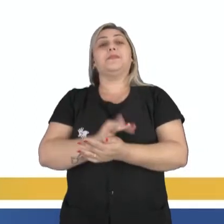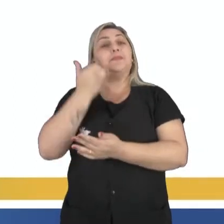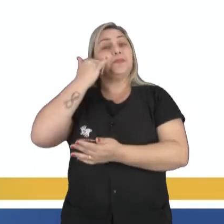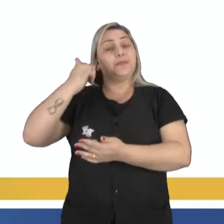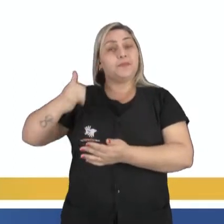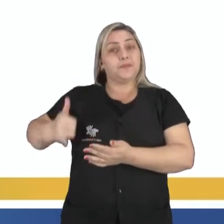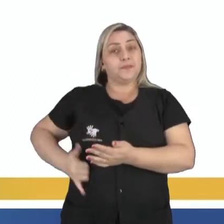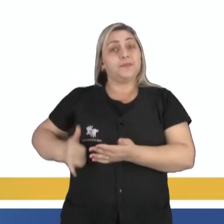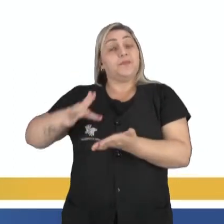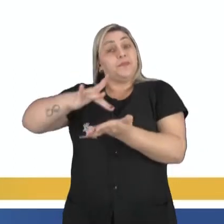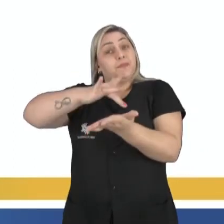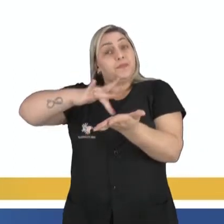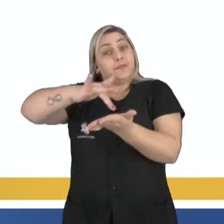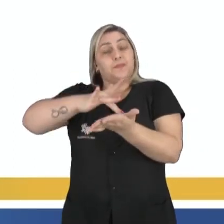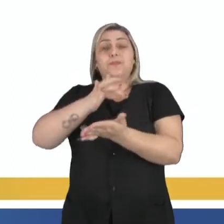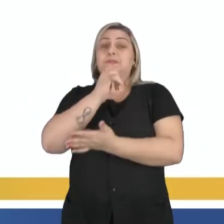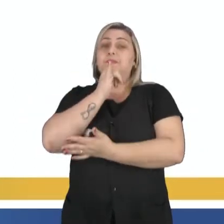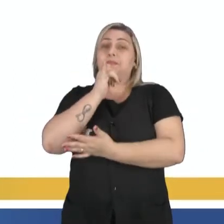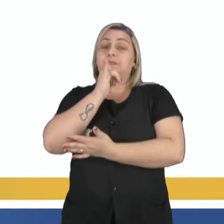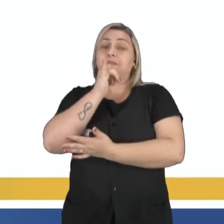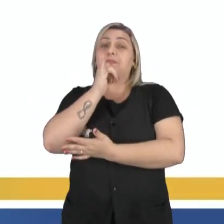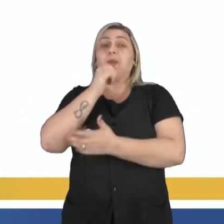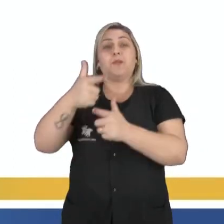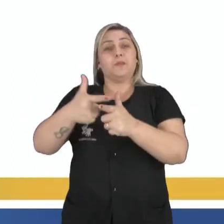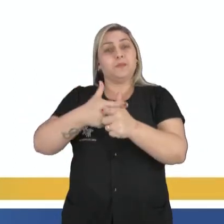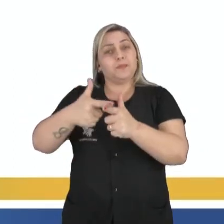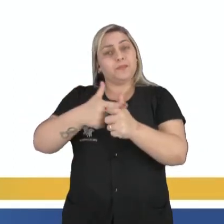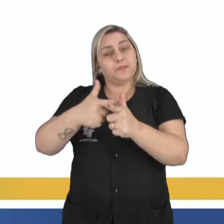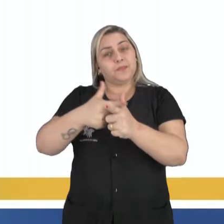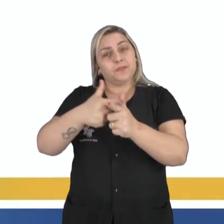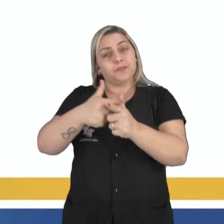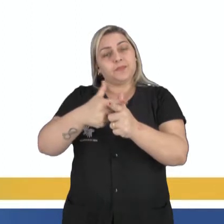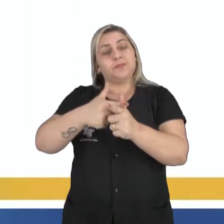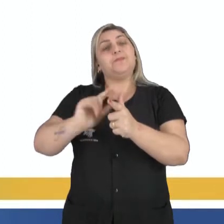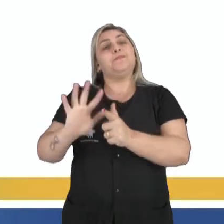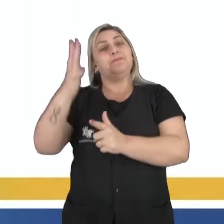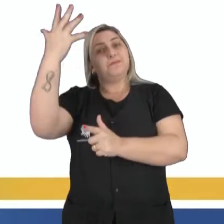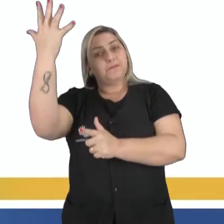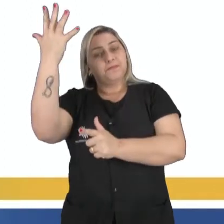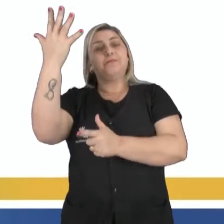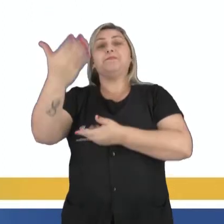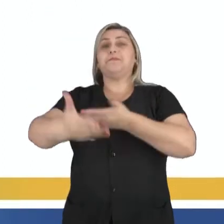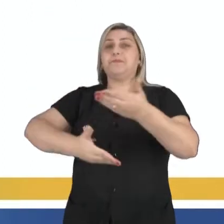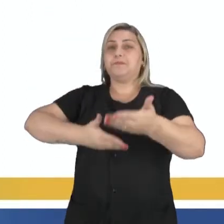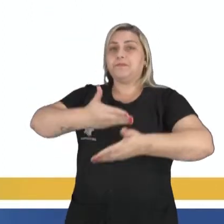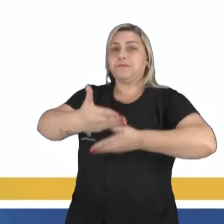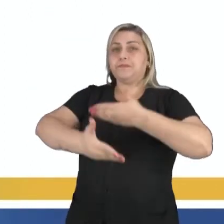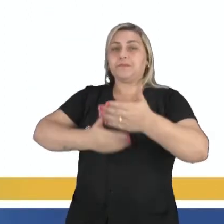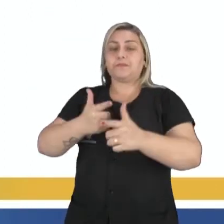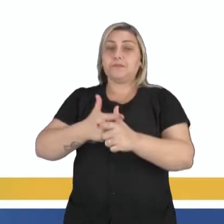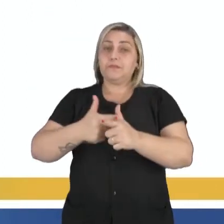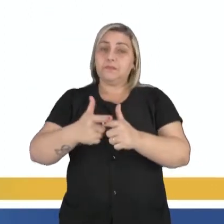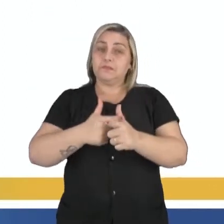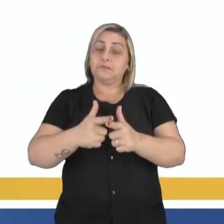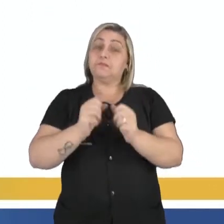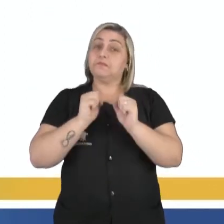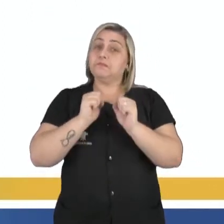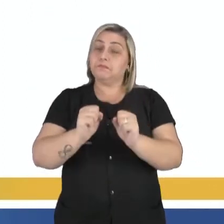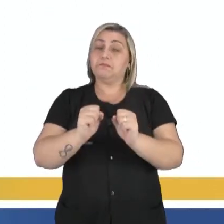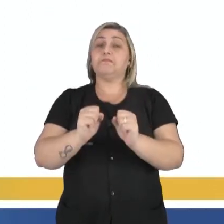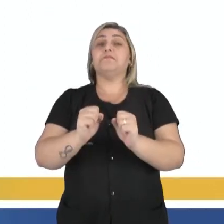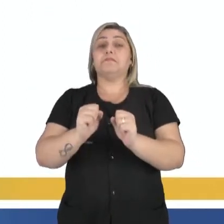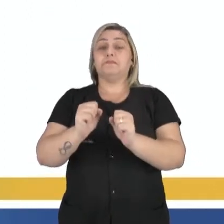smartphone, laptops, por exemplo, são muitos problemas decorrentes dessa relação, problemas estes que podem